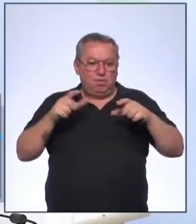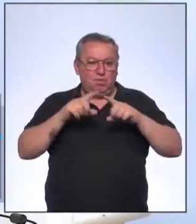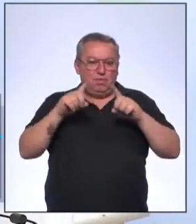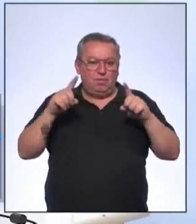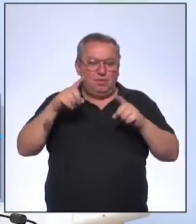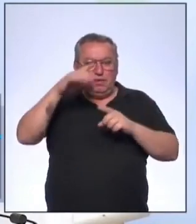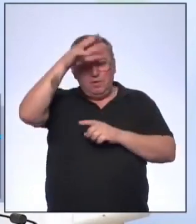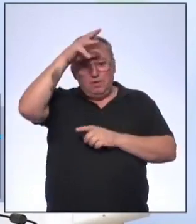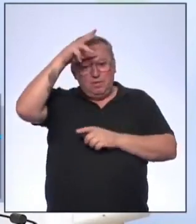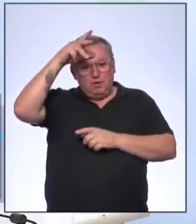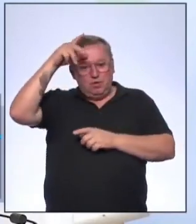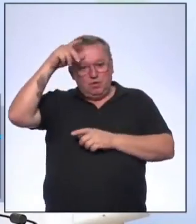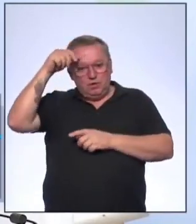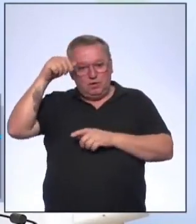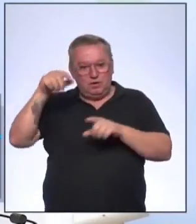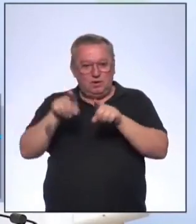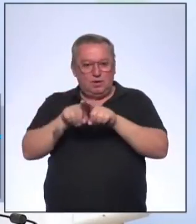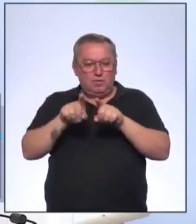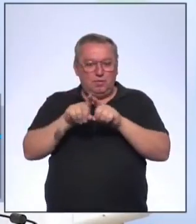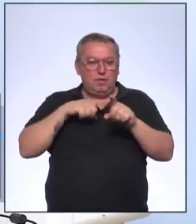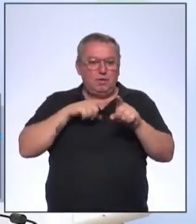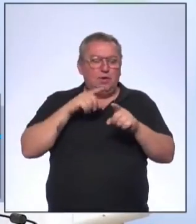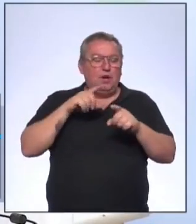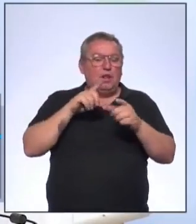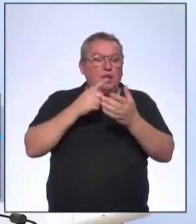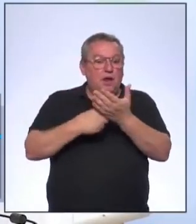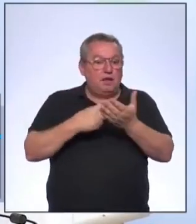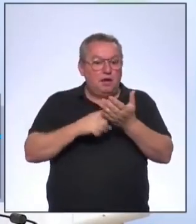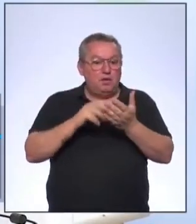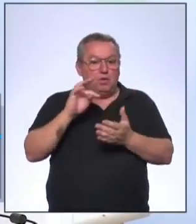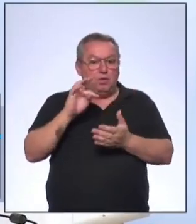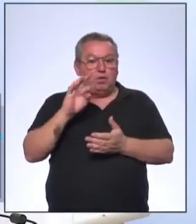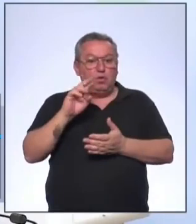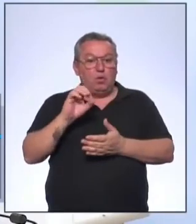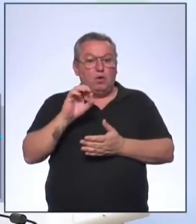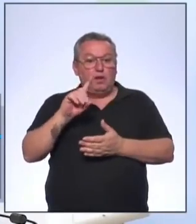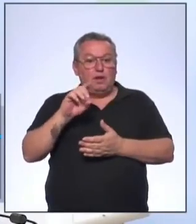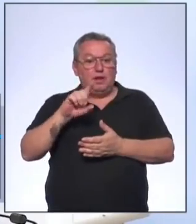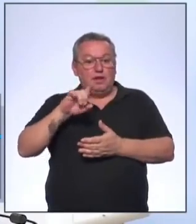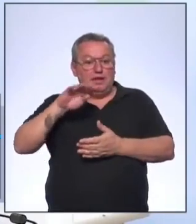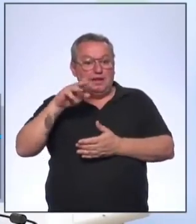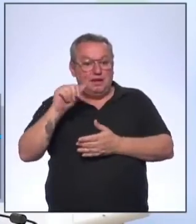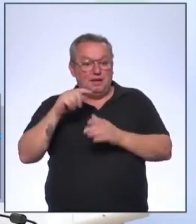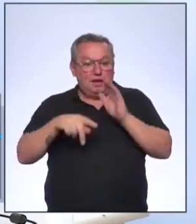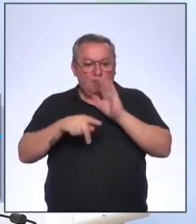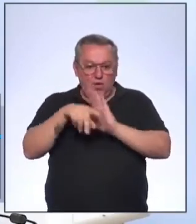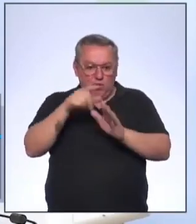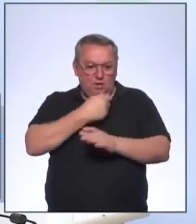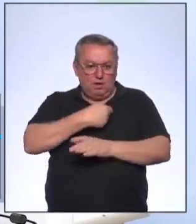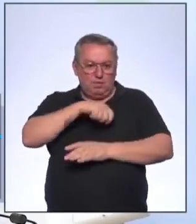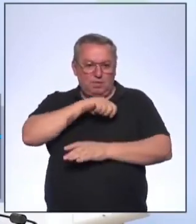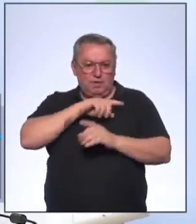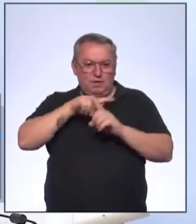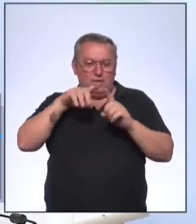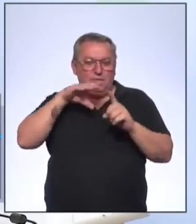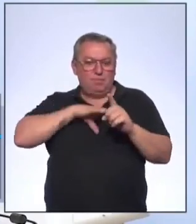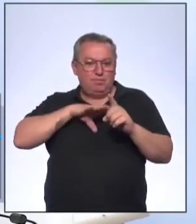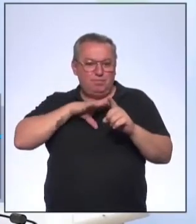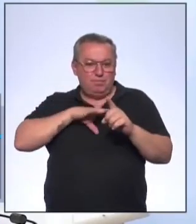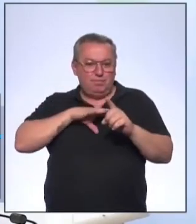região amazônica, né, pelo Tratado de Tordesilhas, aquela região pertencia à Espanha, mas aí os portugueses, né, aproveitando